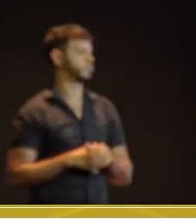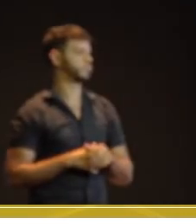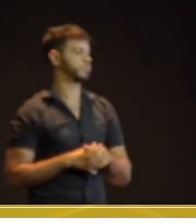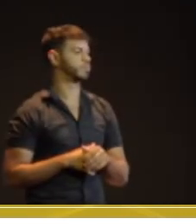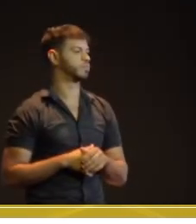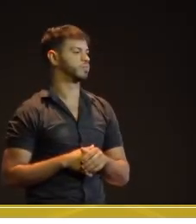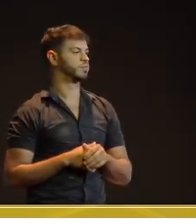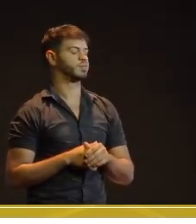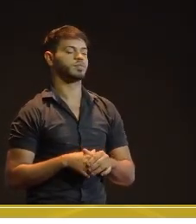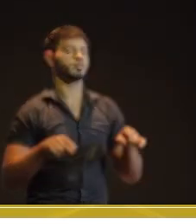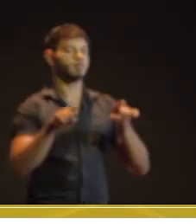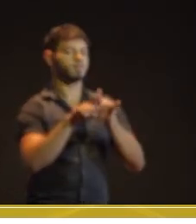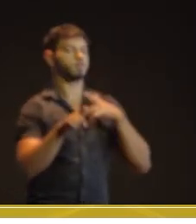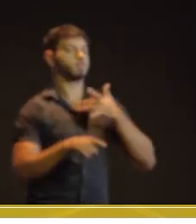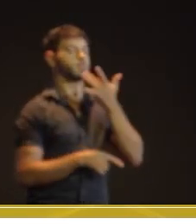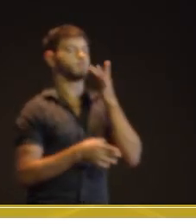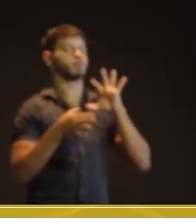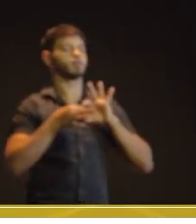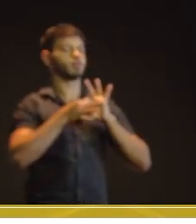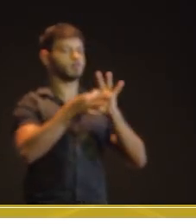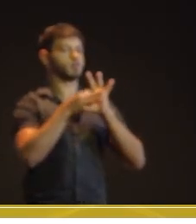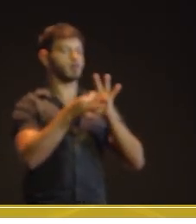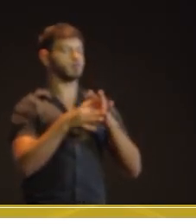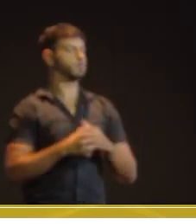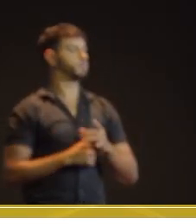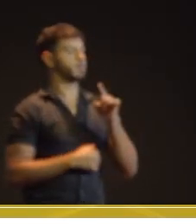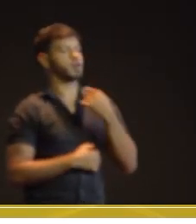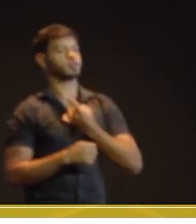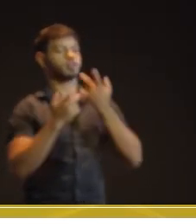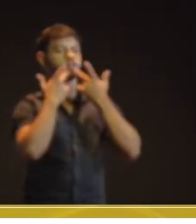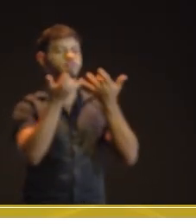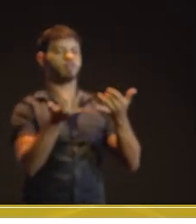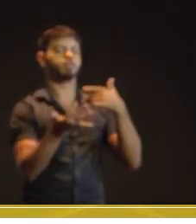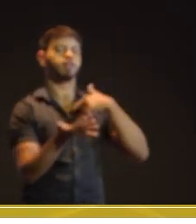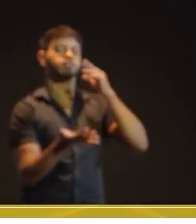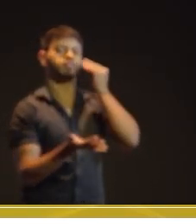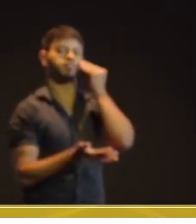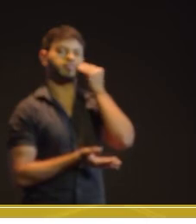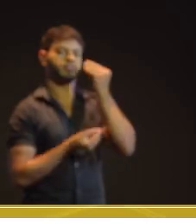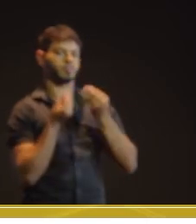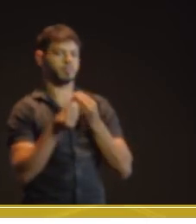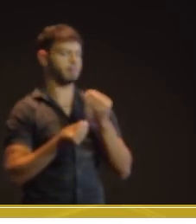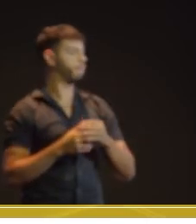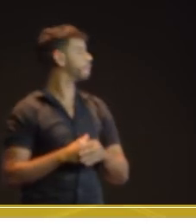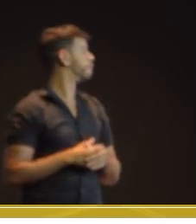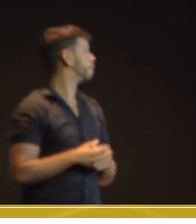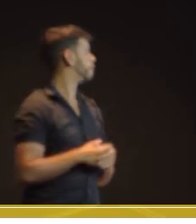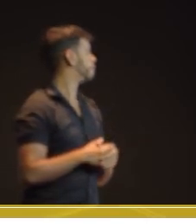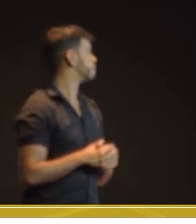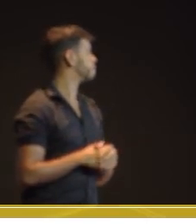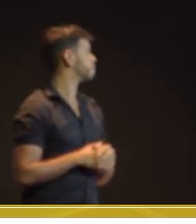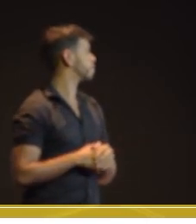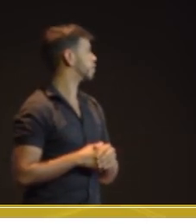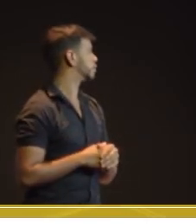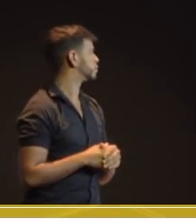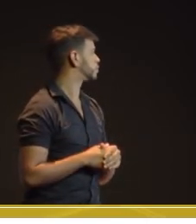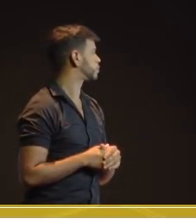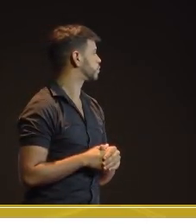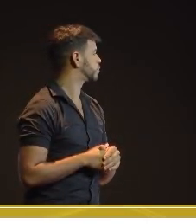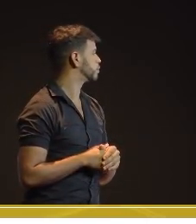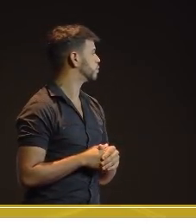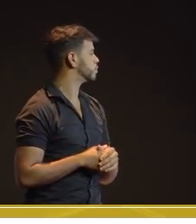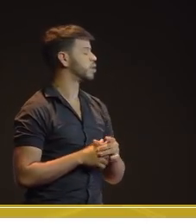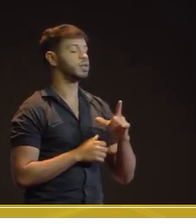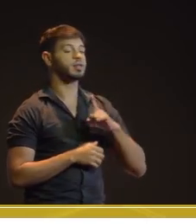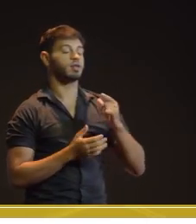Quando a gente fala de conector, a gente vai olhar o seguinte. Só a SunPower, por exemplo, uma fabricante de módulos, teve uma